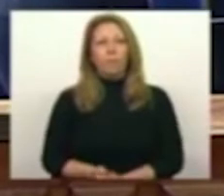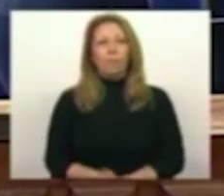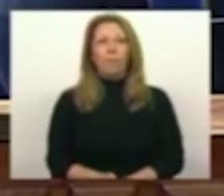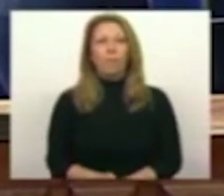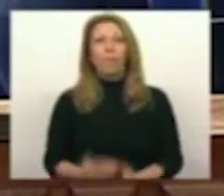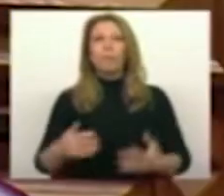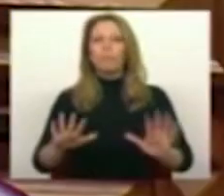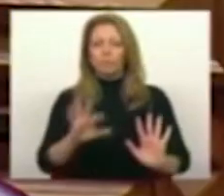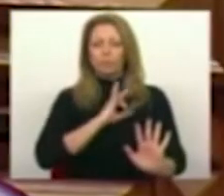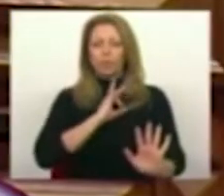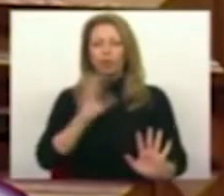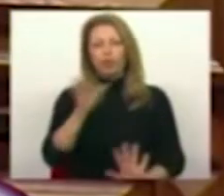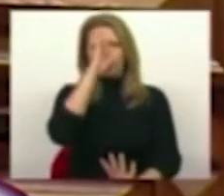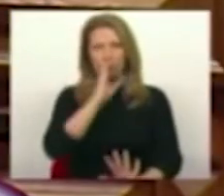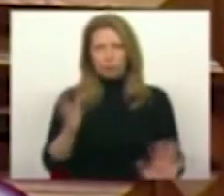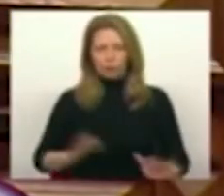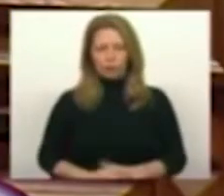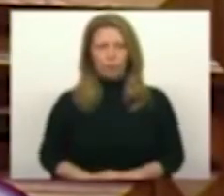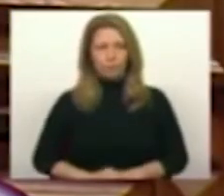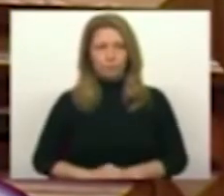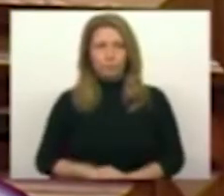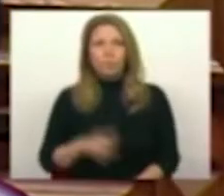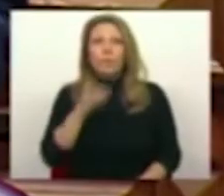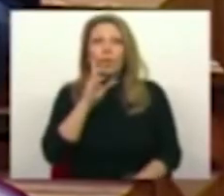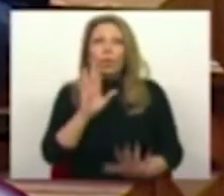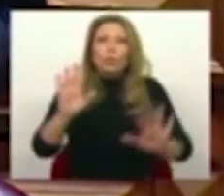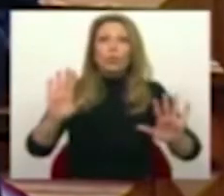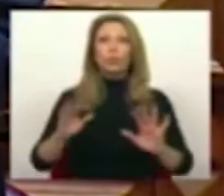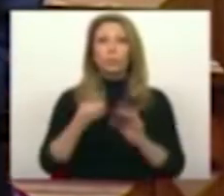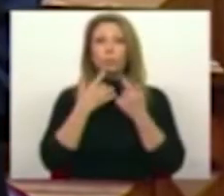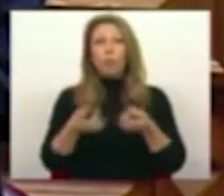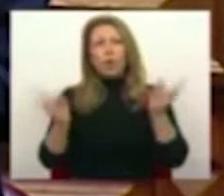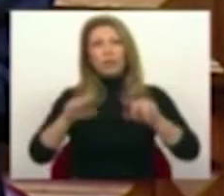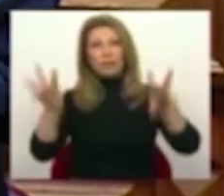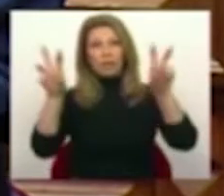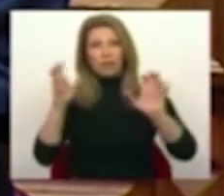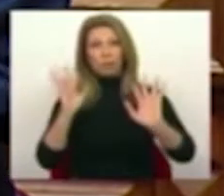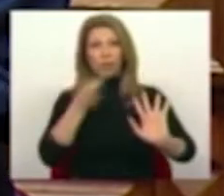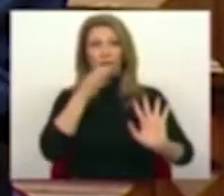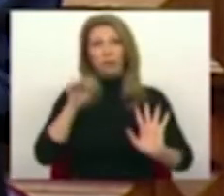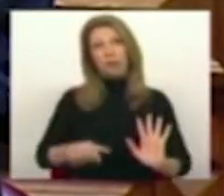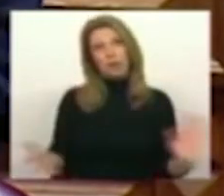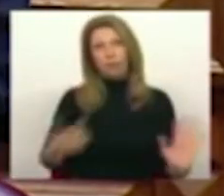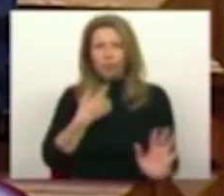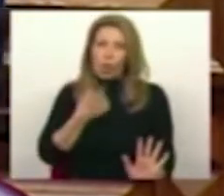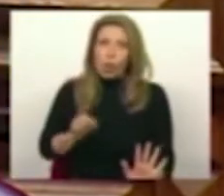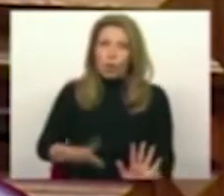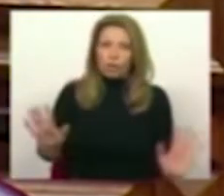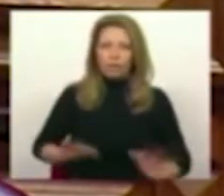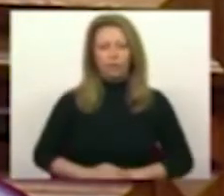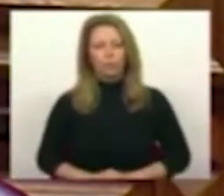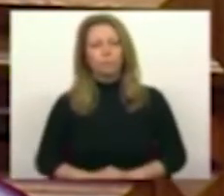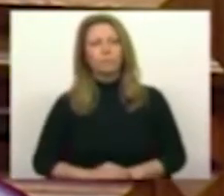Mas, Sr. Primeiro-Ministro, desculpe por regressar aqui a um tema que já aqui foi abordado, em que